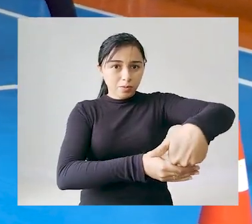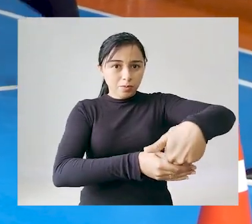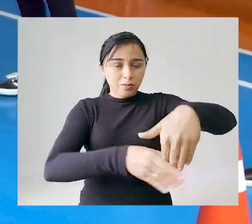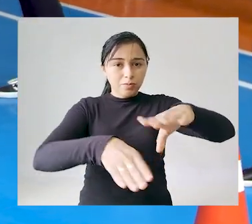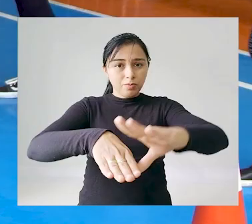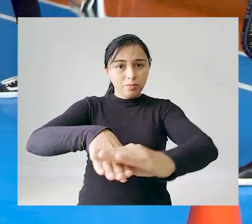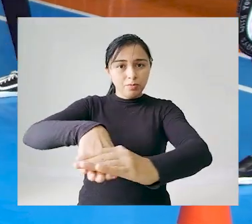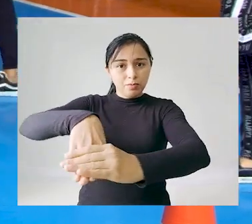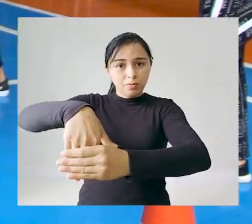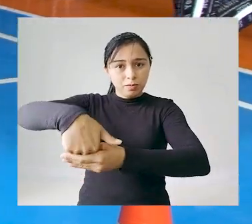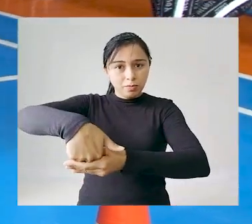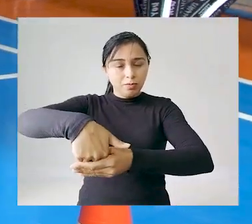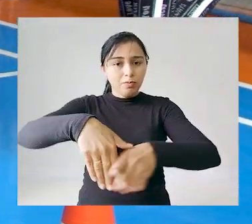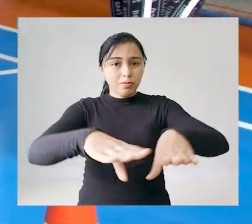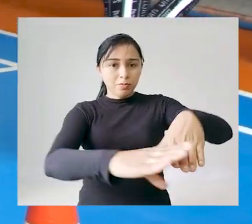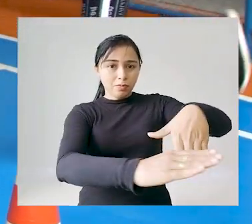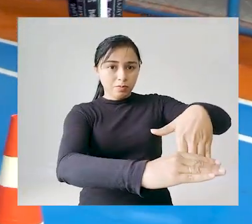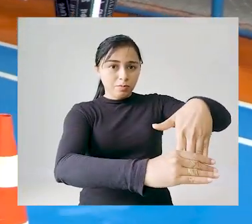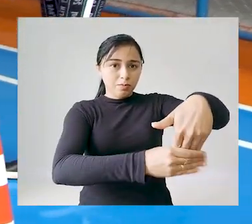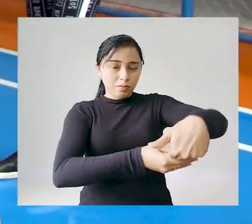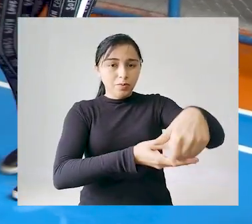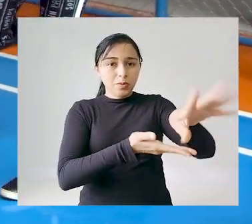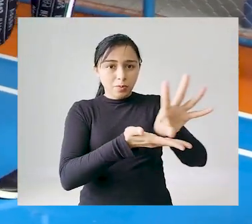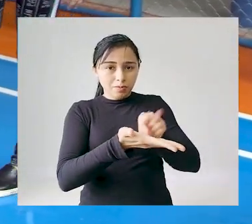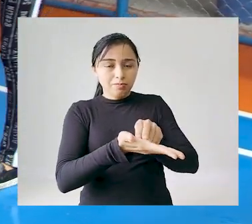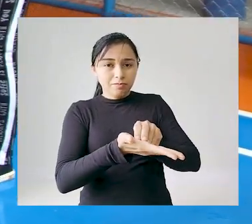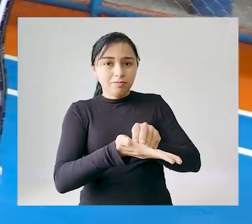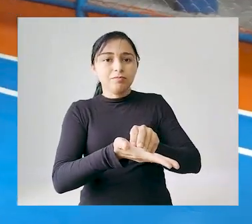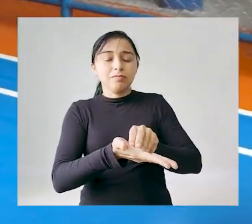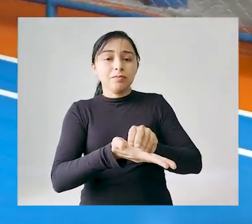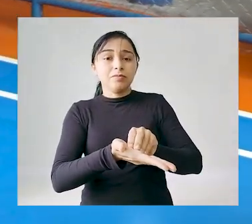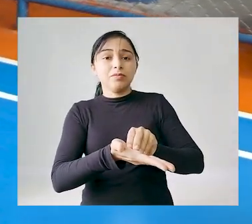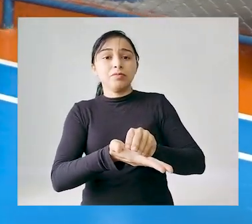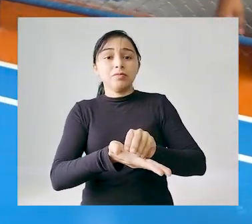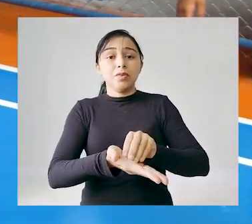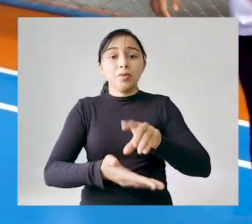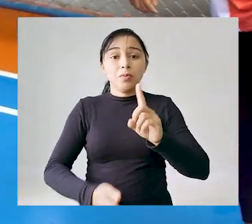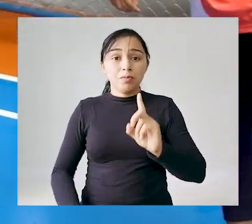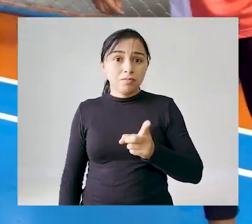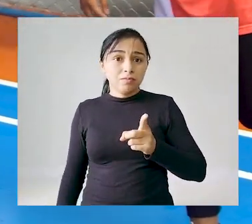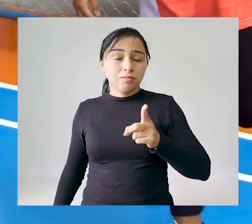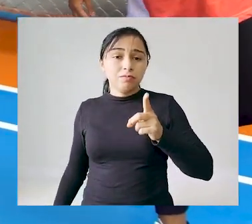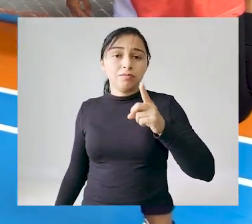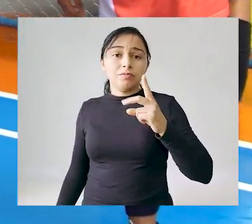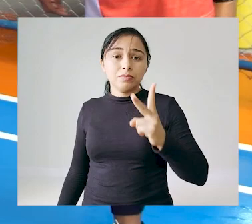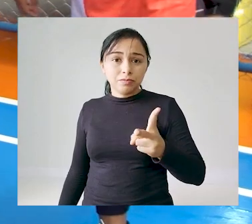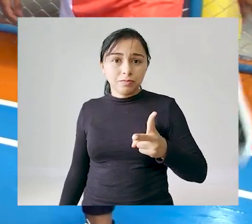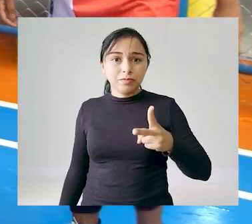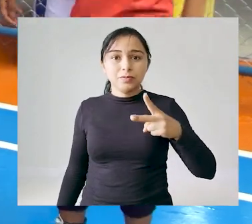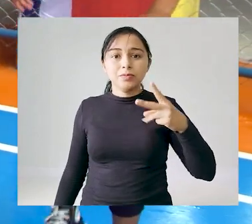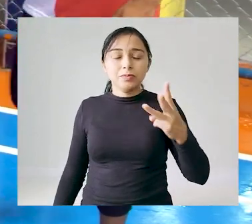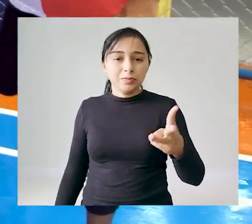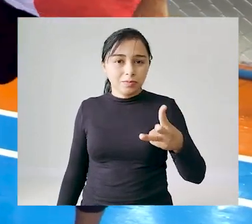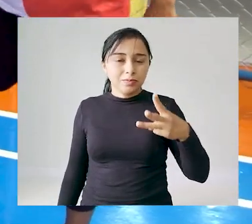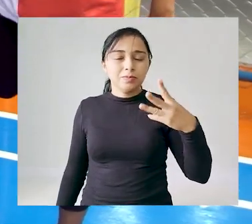2, vamos puxar, vamos lá. 3, 4, puxa na ponta aqui, ó. Vamos lá, ó, ponta do pé.